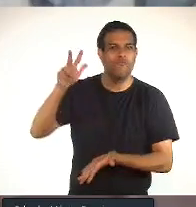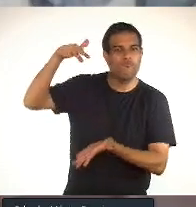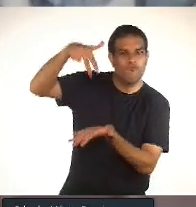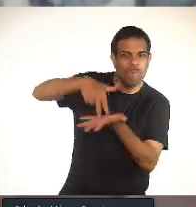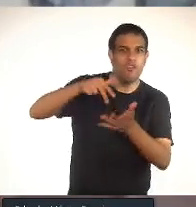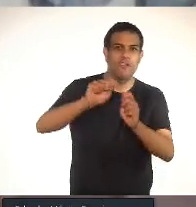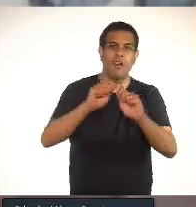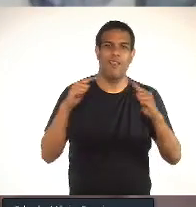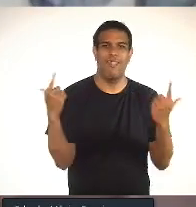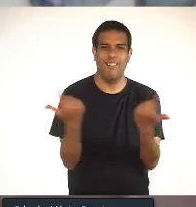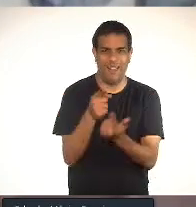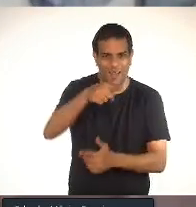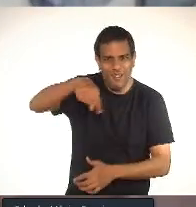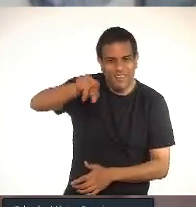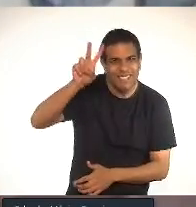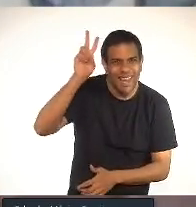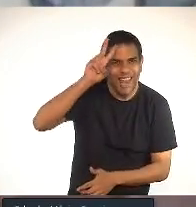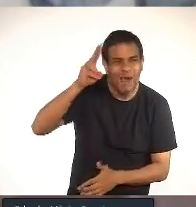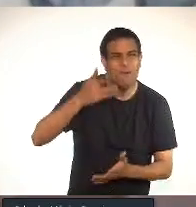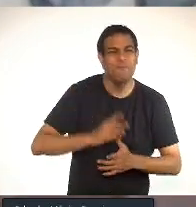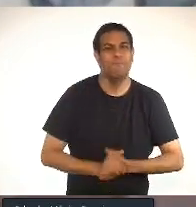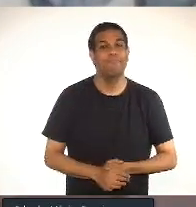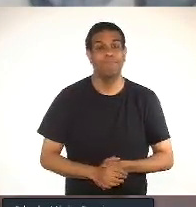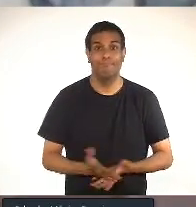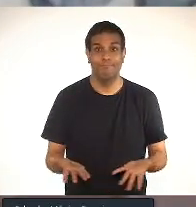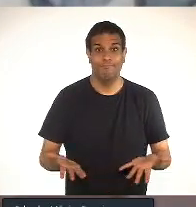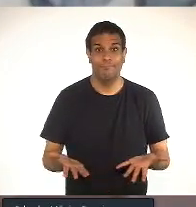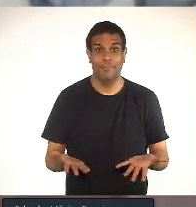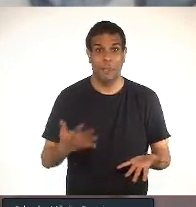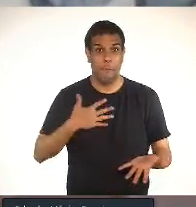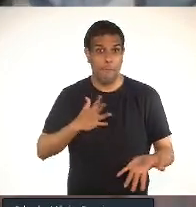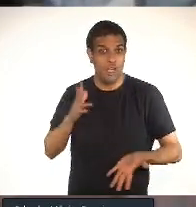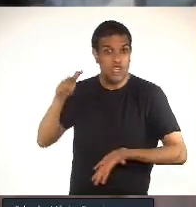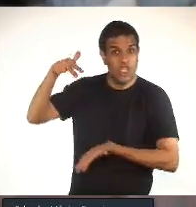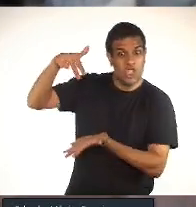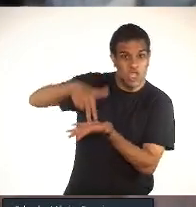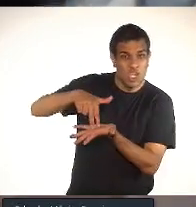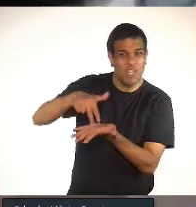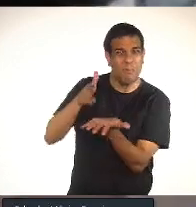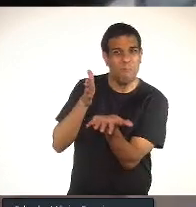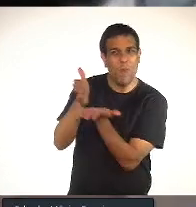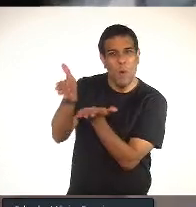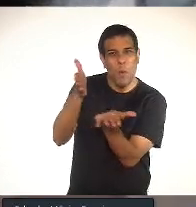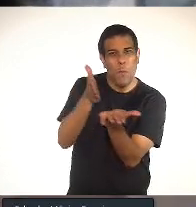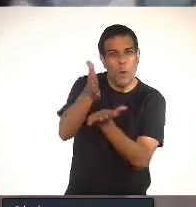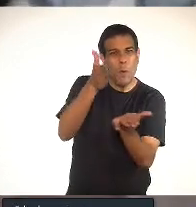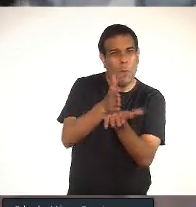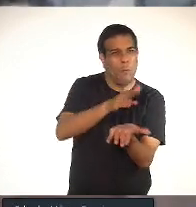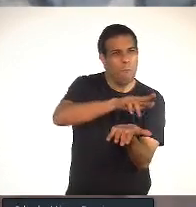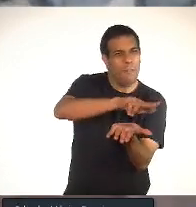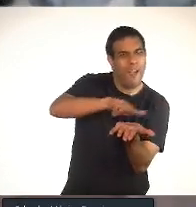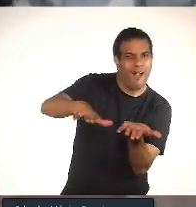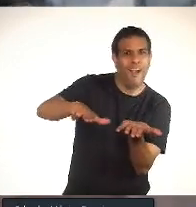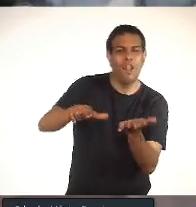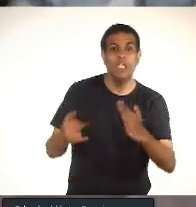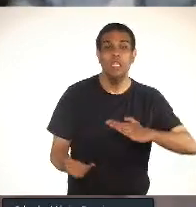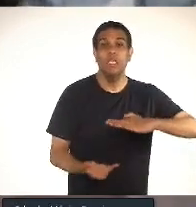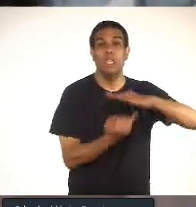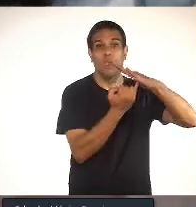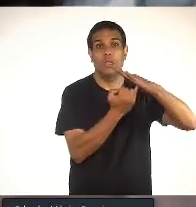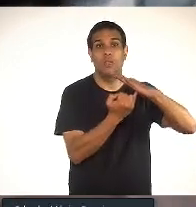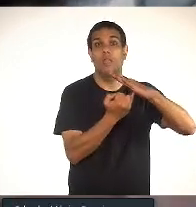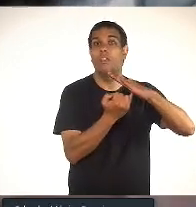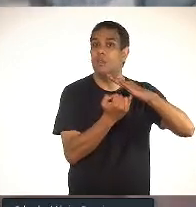essa casa, de que a nossa chegada em todas as instituições, em sociedade,